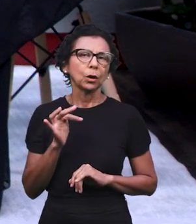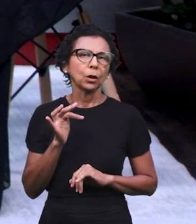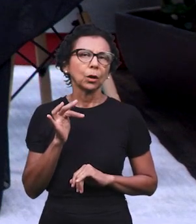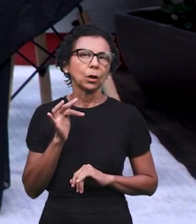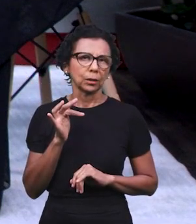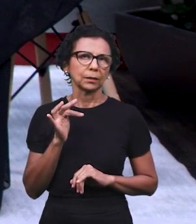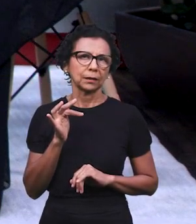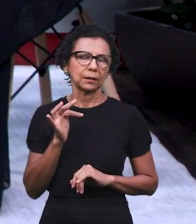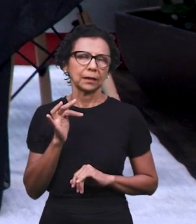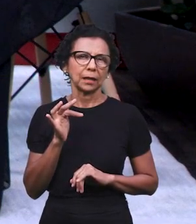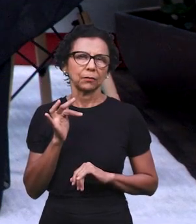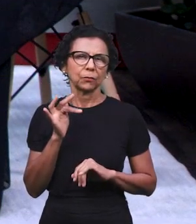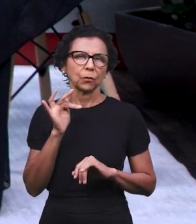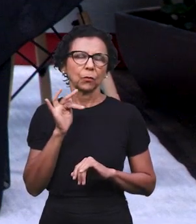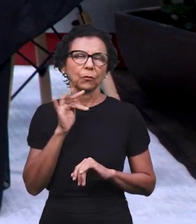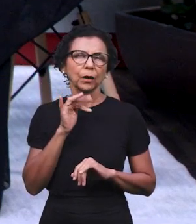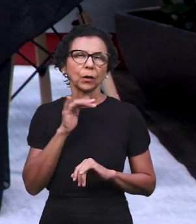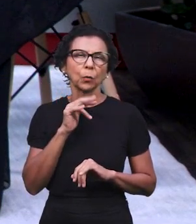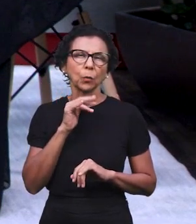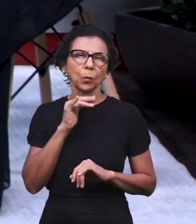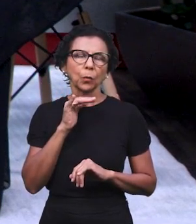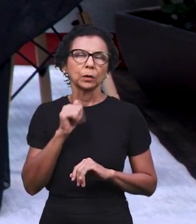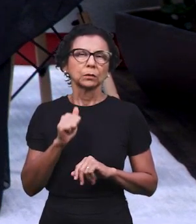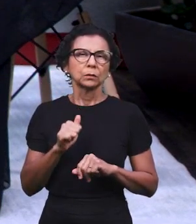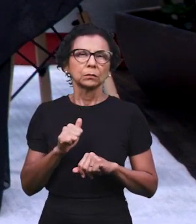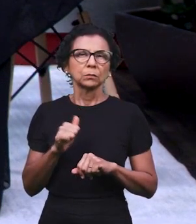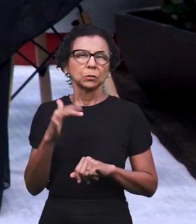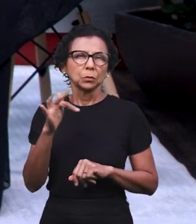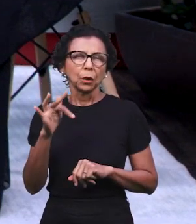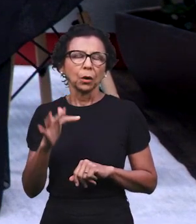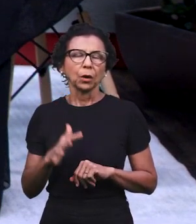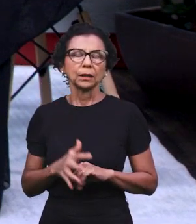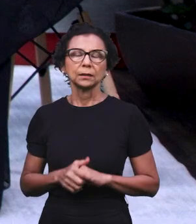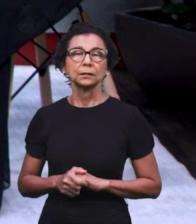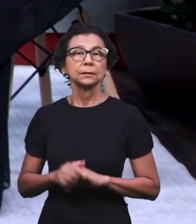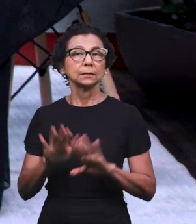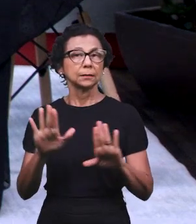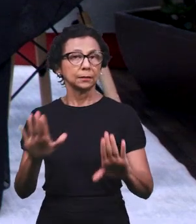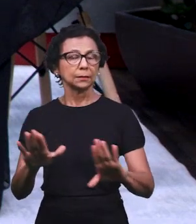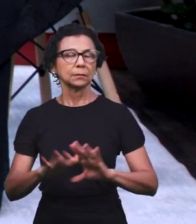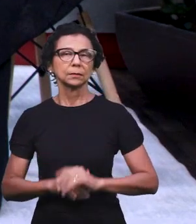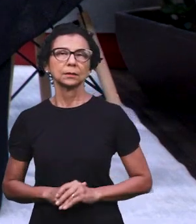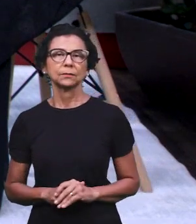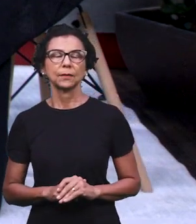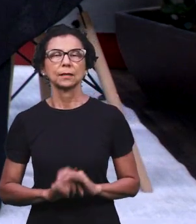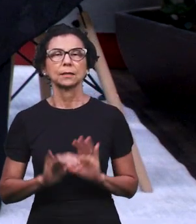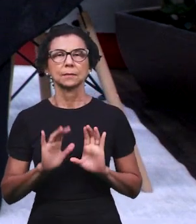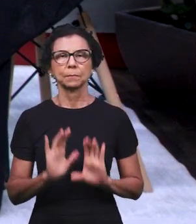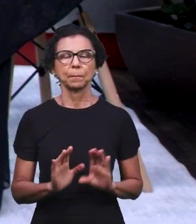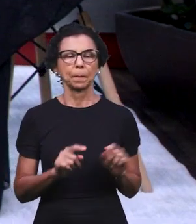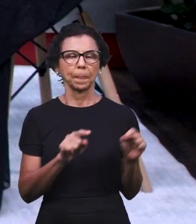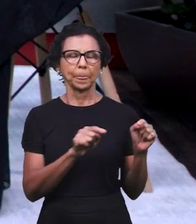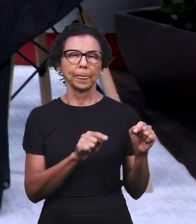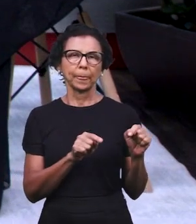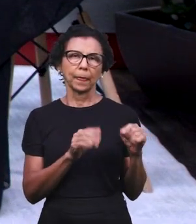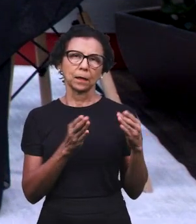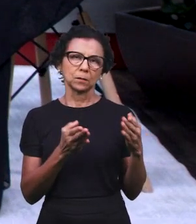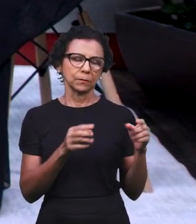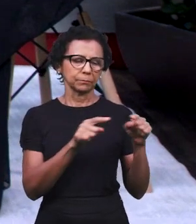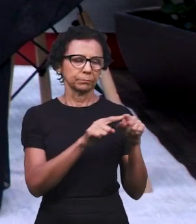numa superfície aquosa. Então, um copinho de água, você pode estar misturando ali, neste caso, um bicarbonato,